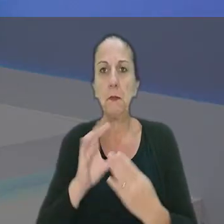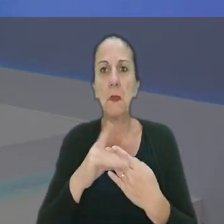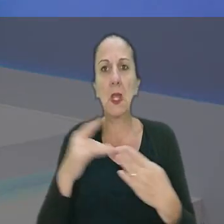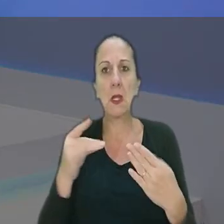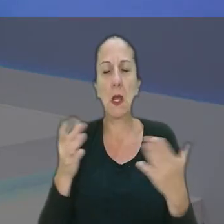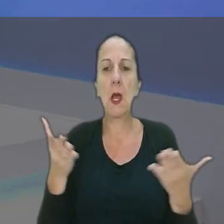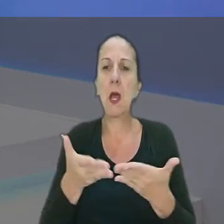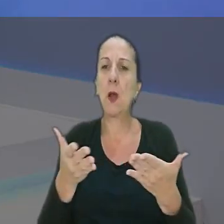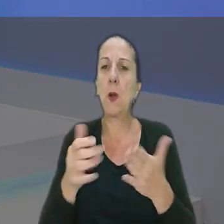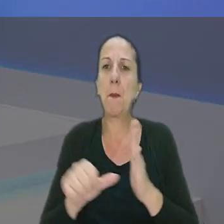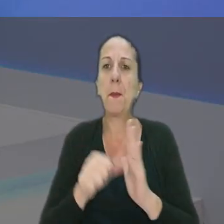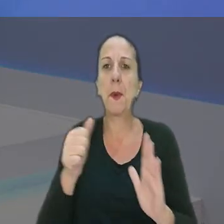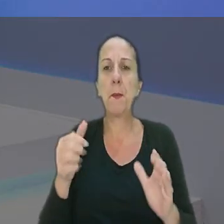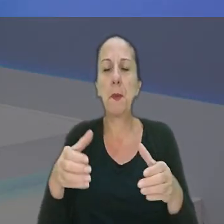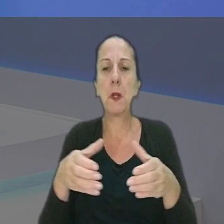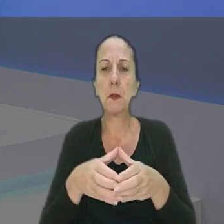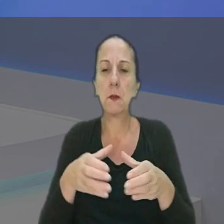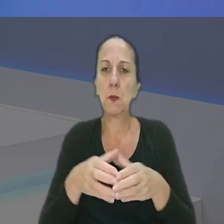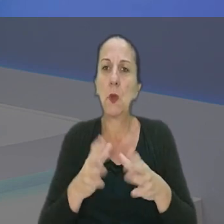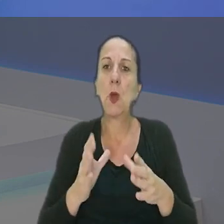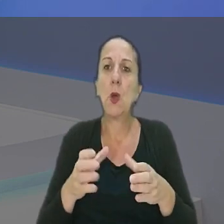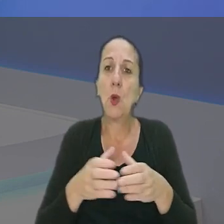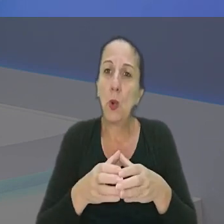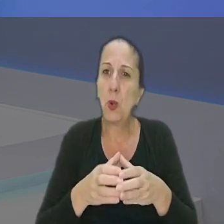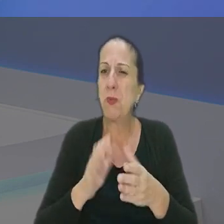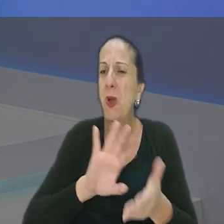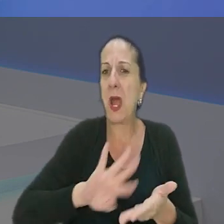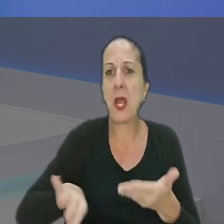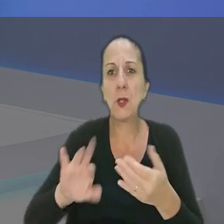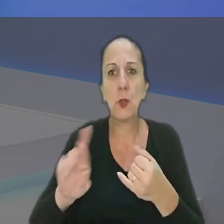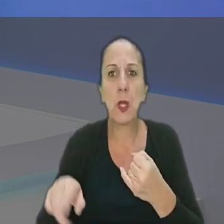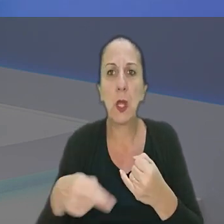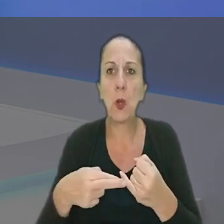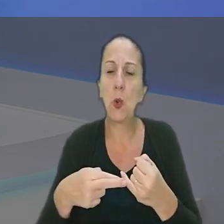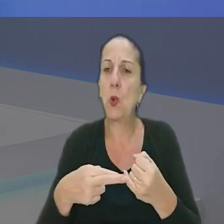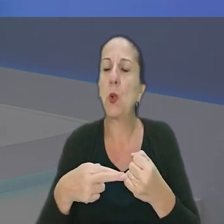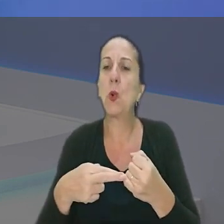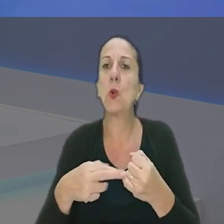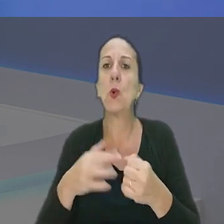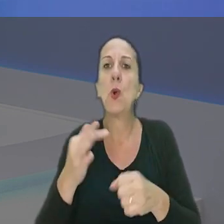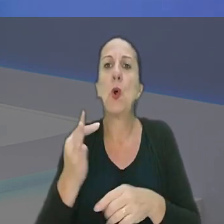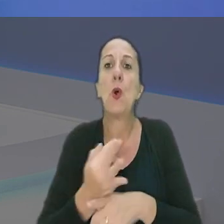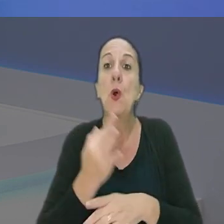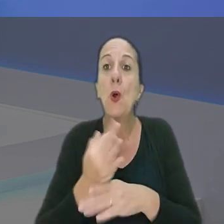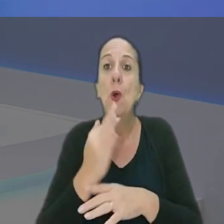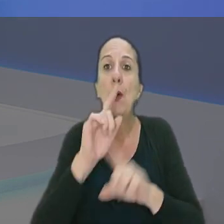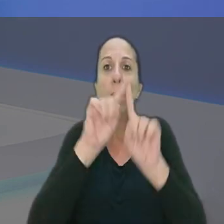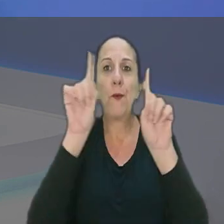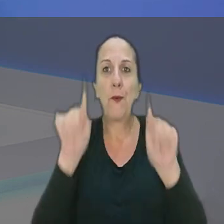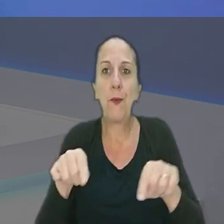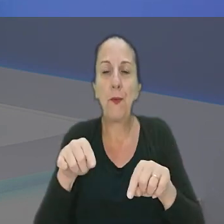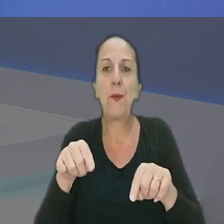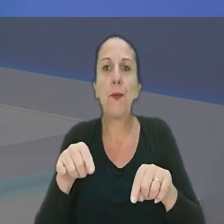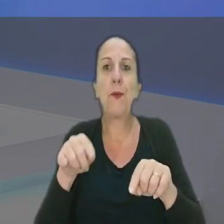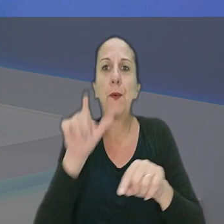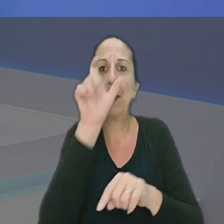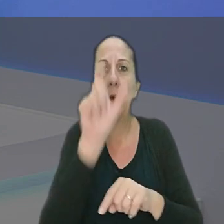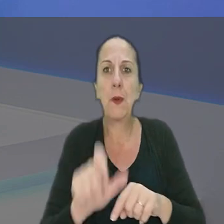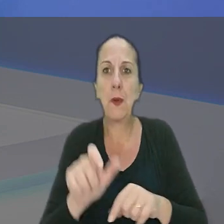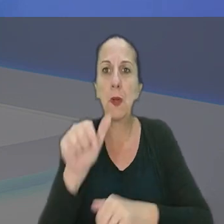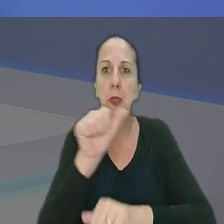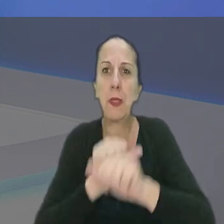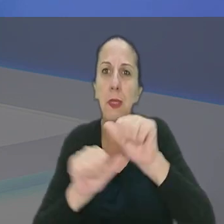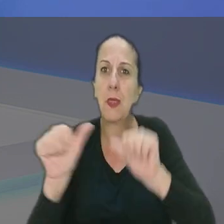O destaque agora é da primeira turma. O colegiado rejeitou o recurso de um ferramenteiro que pretendia receber adicional de